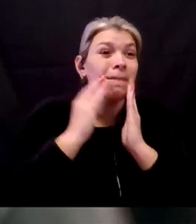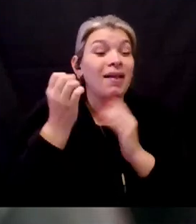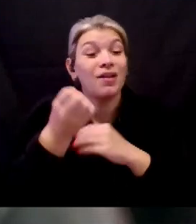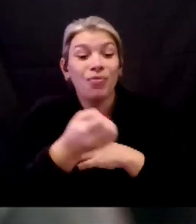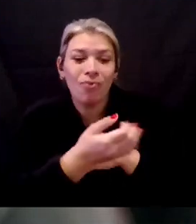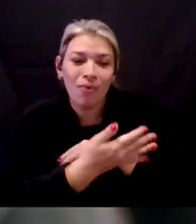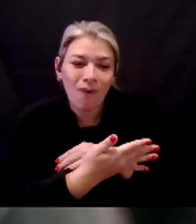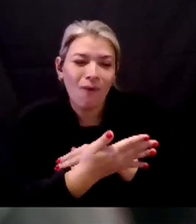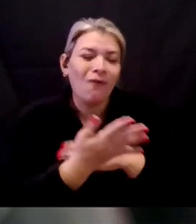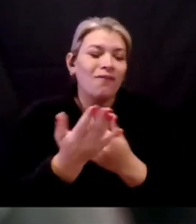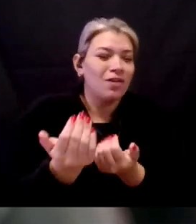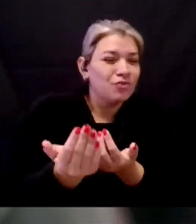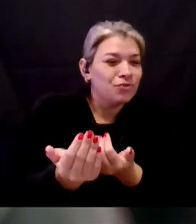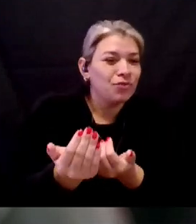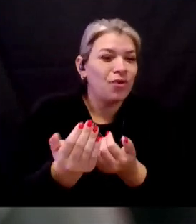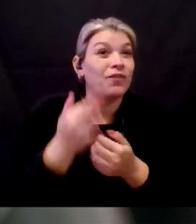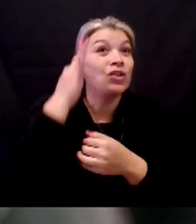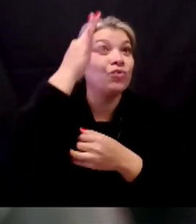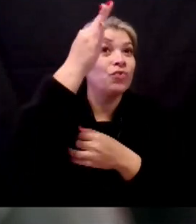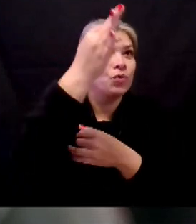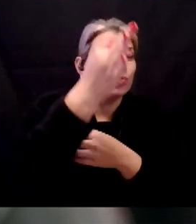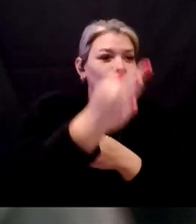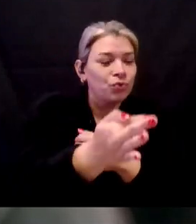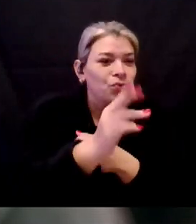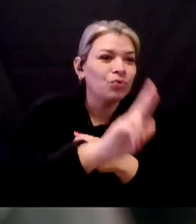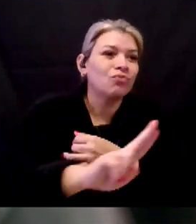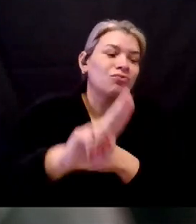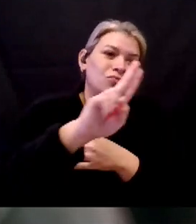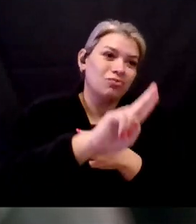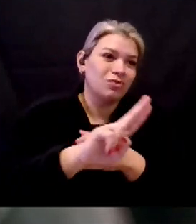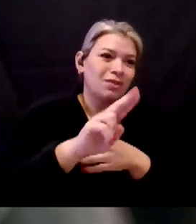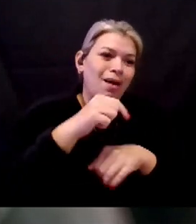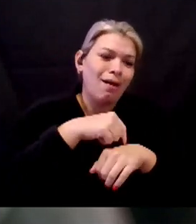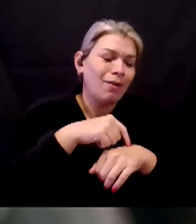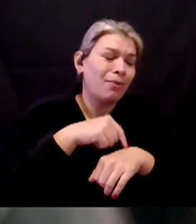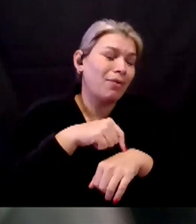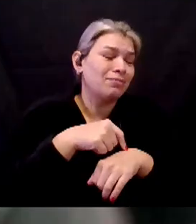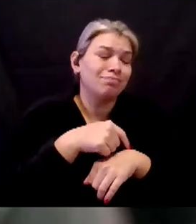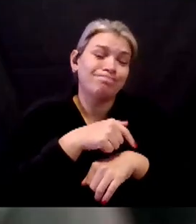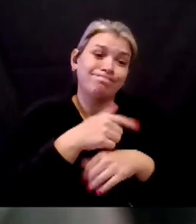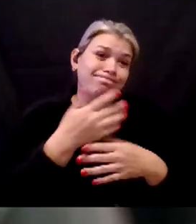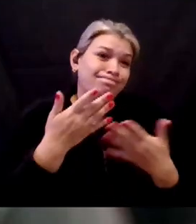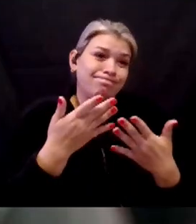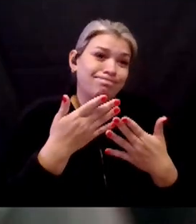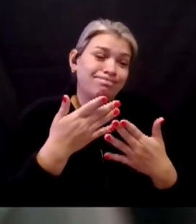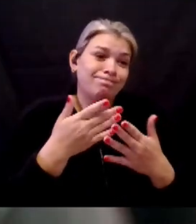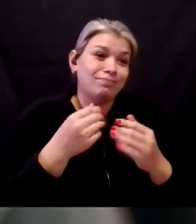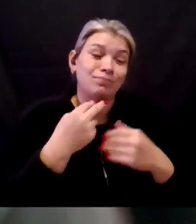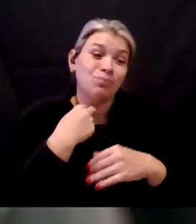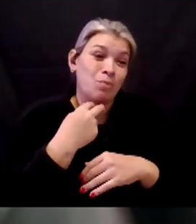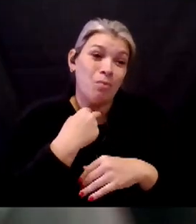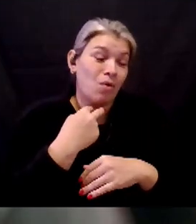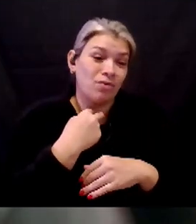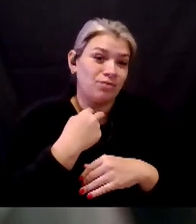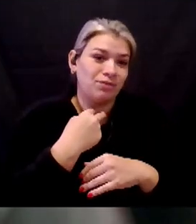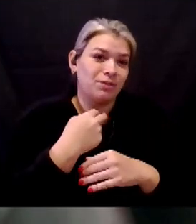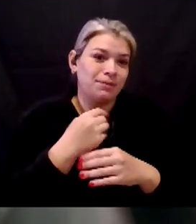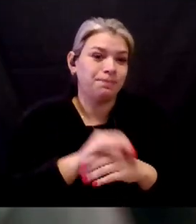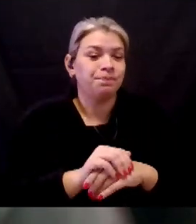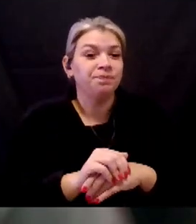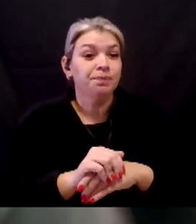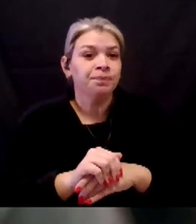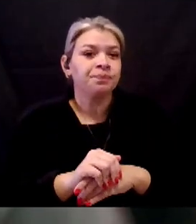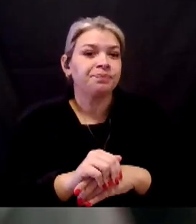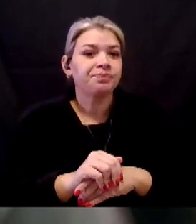sim conseguir usar futuramente, que agora não é o momento. Uma criança precisa ter hidratação e proteção solar, que é o ideal, e uma